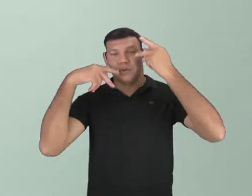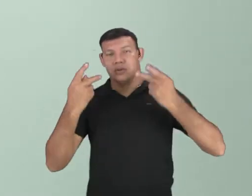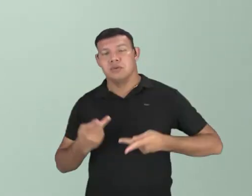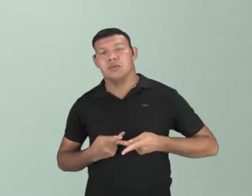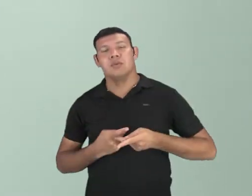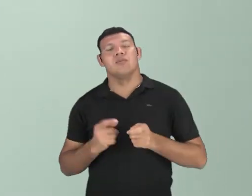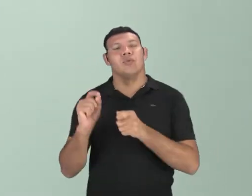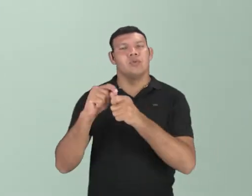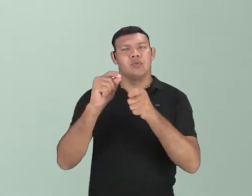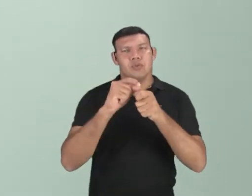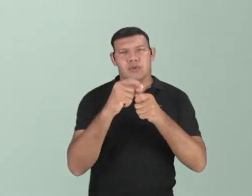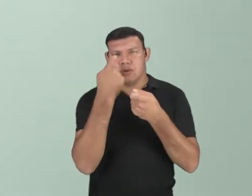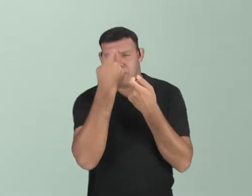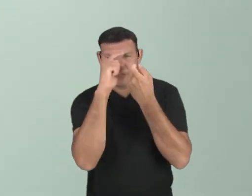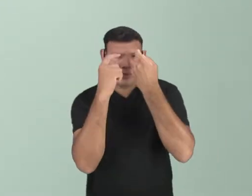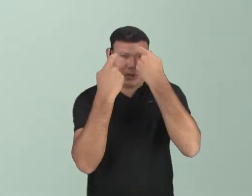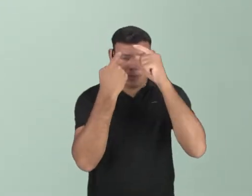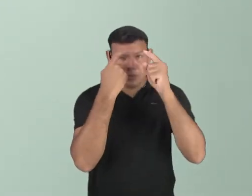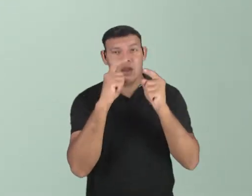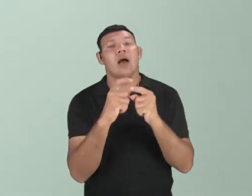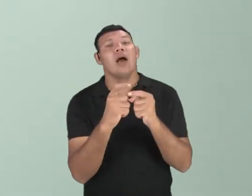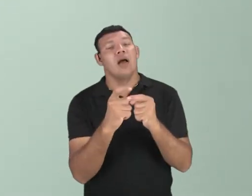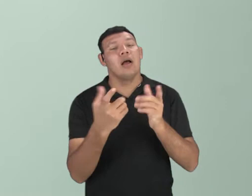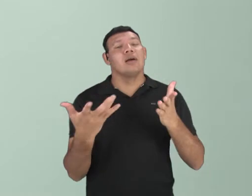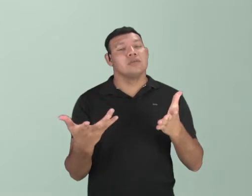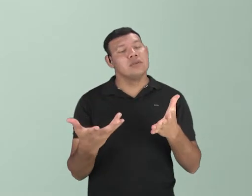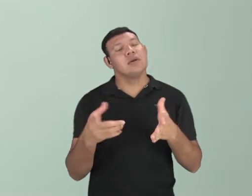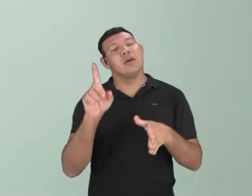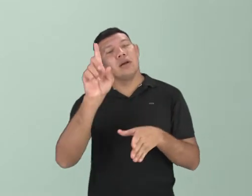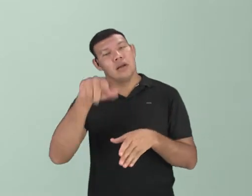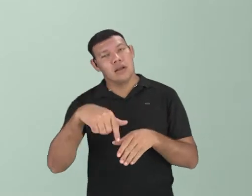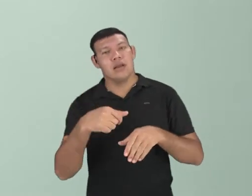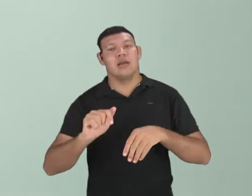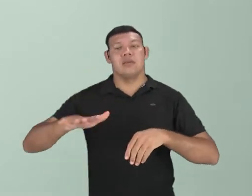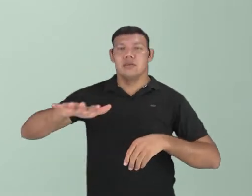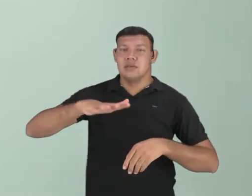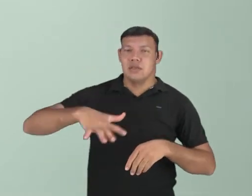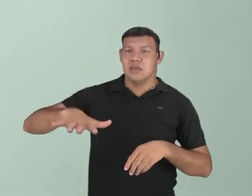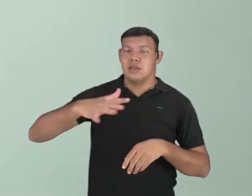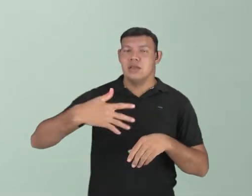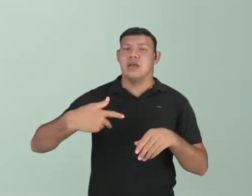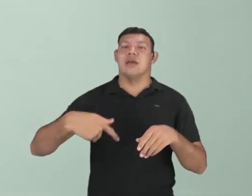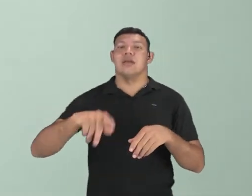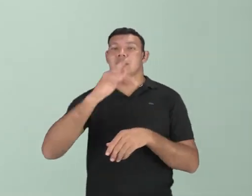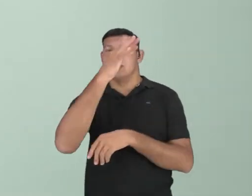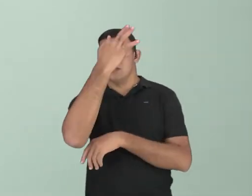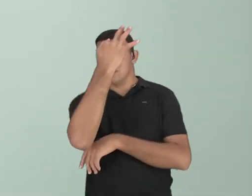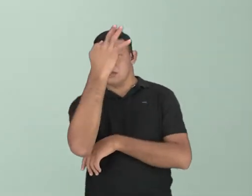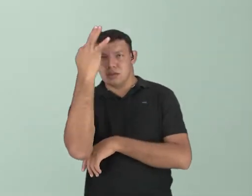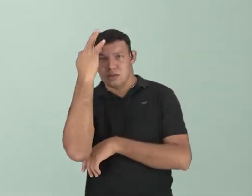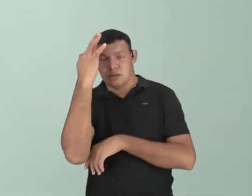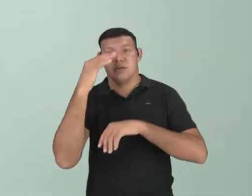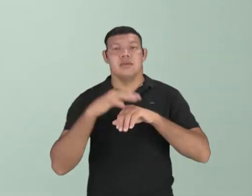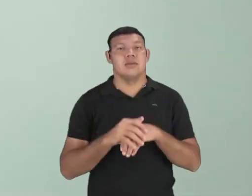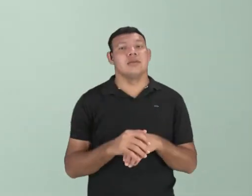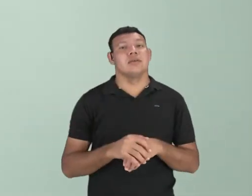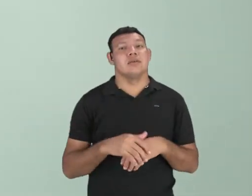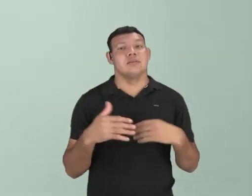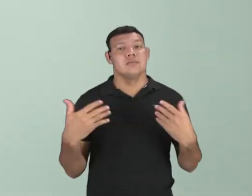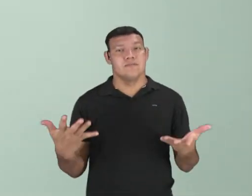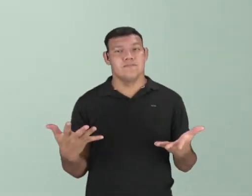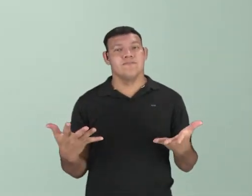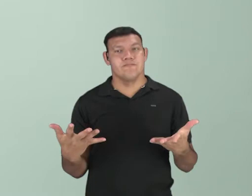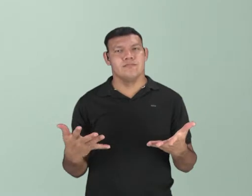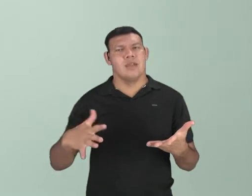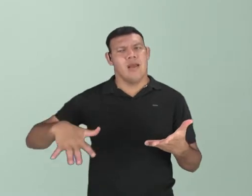produz, né, e faz se conhecer é um ramo da filosofia. Aliás, a filosofia